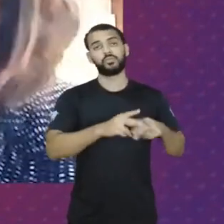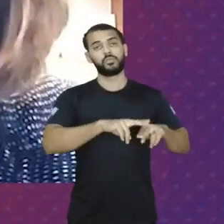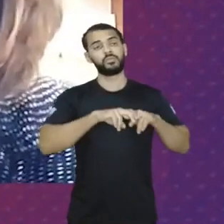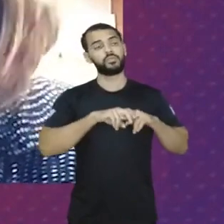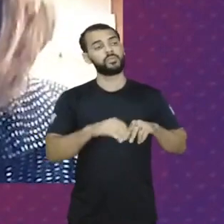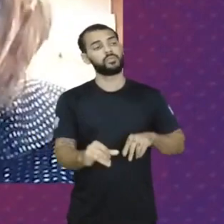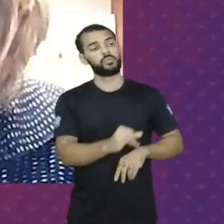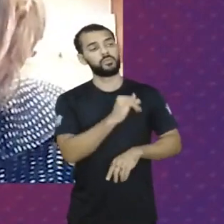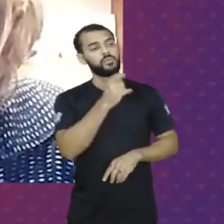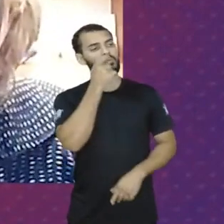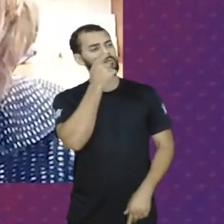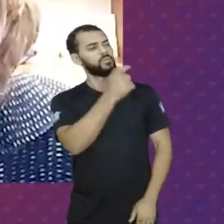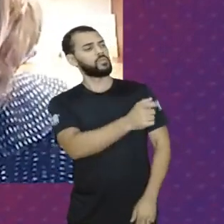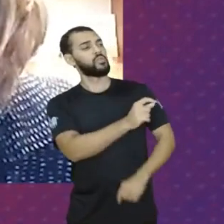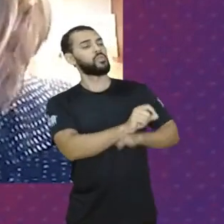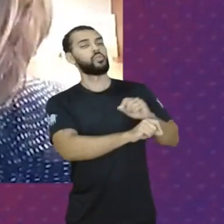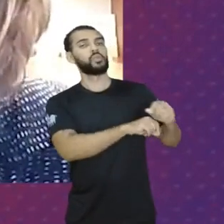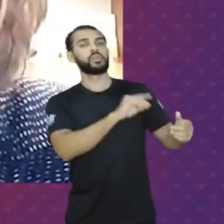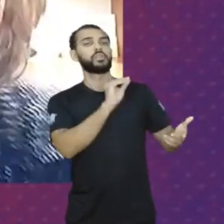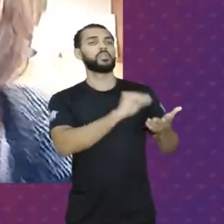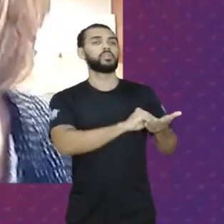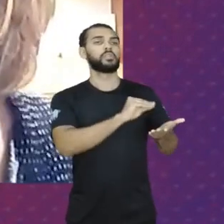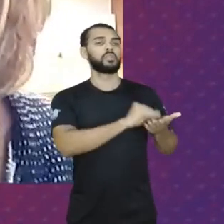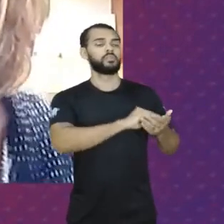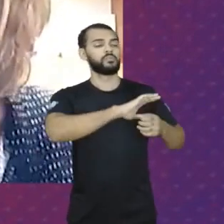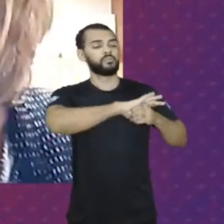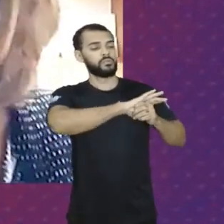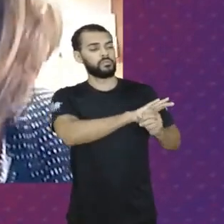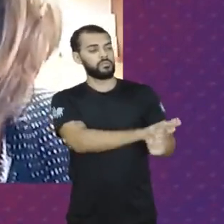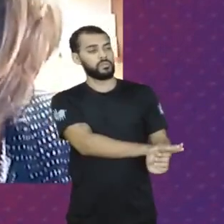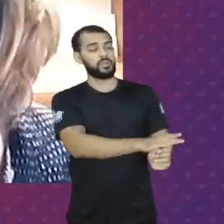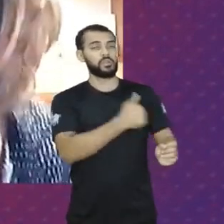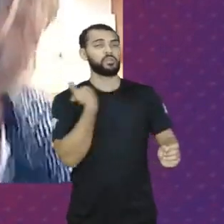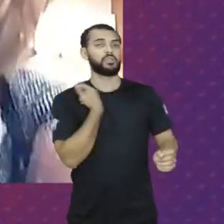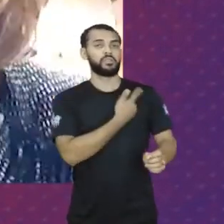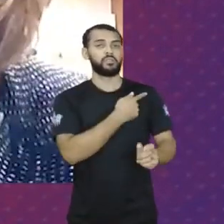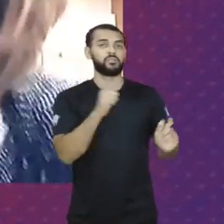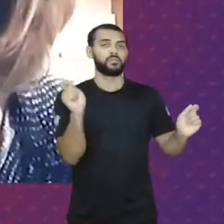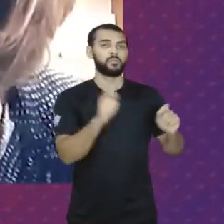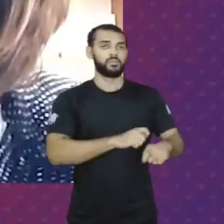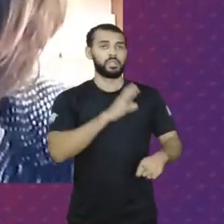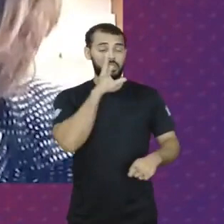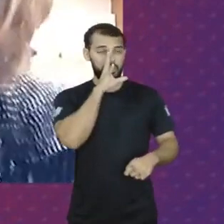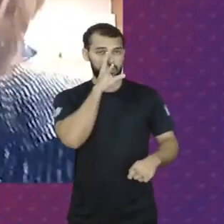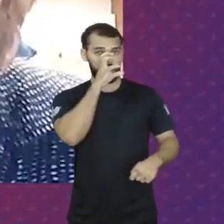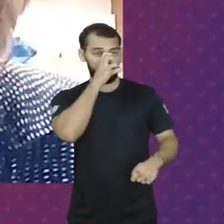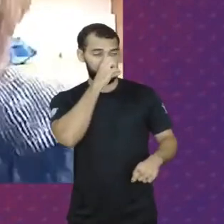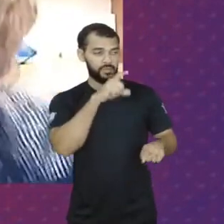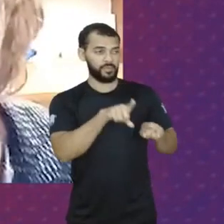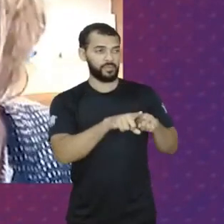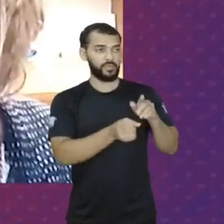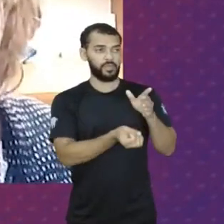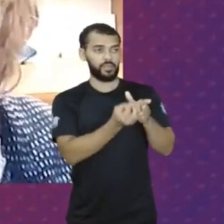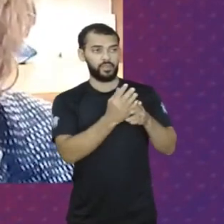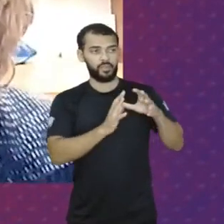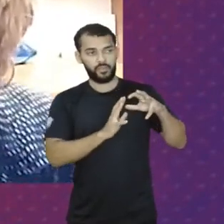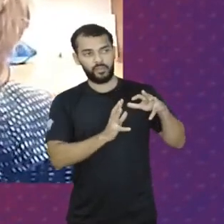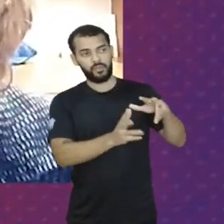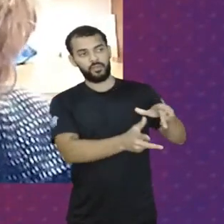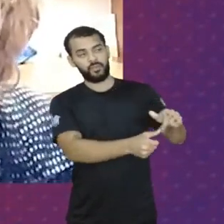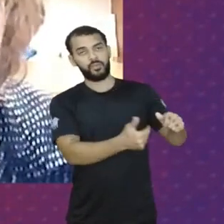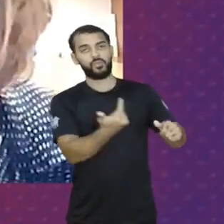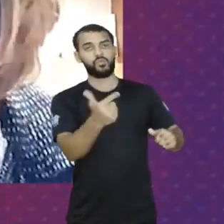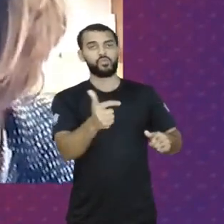identificar todas as opressões para que nós pudéssemos resistir a elas e construir um mundo sem cercas.